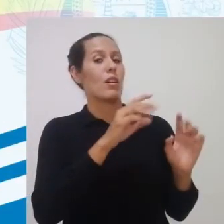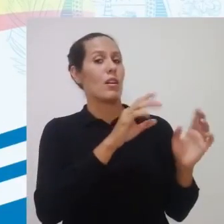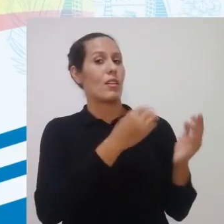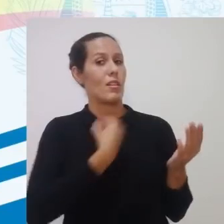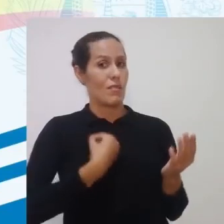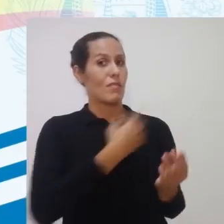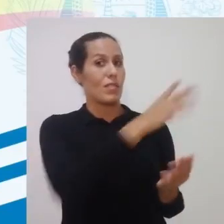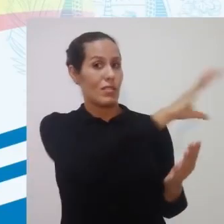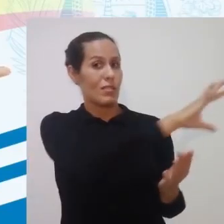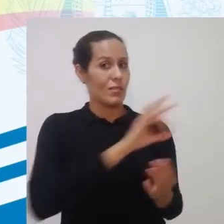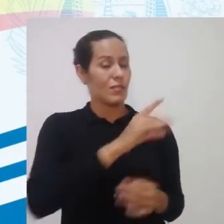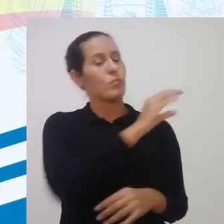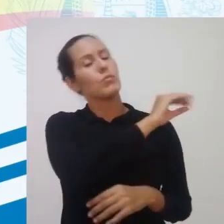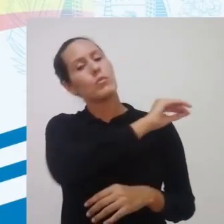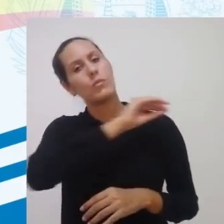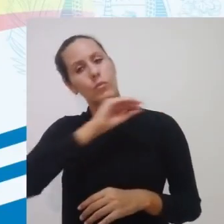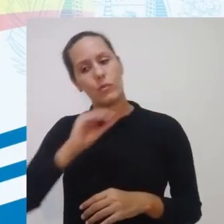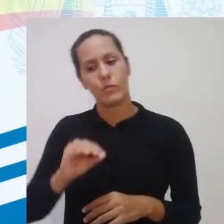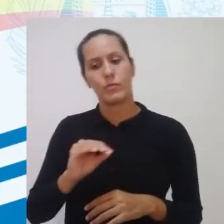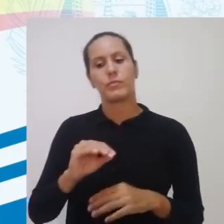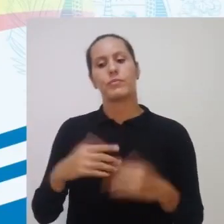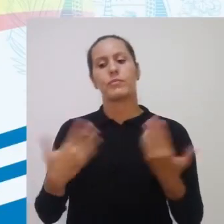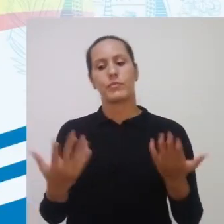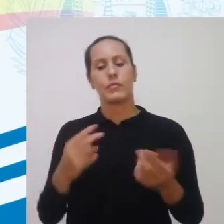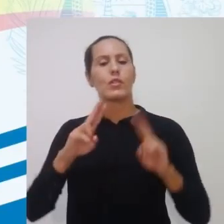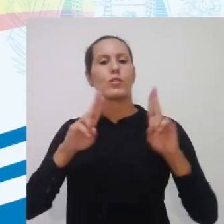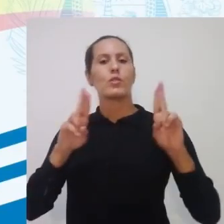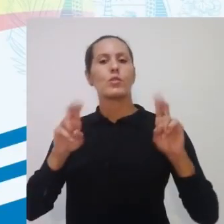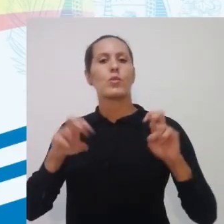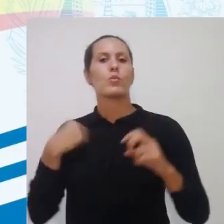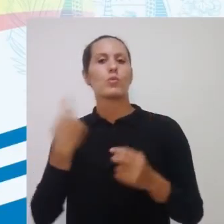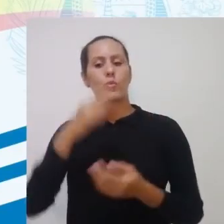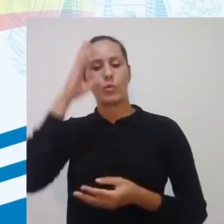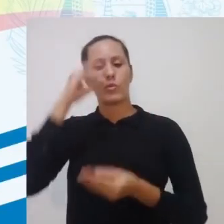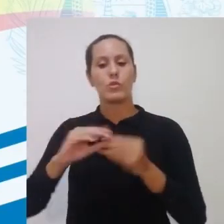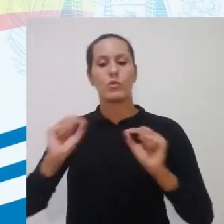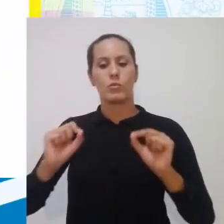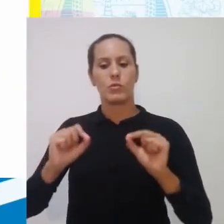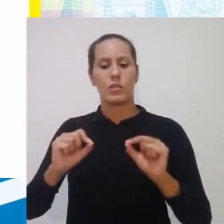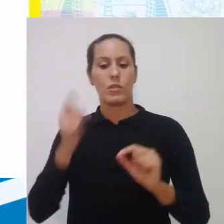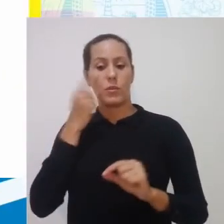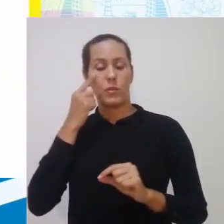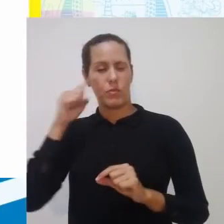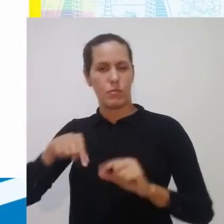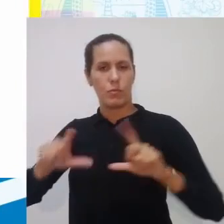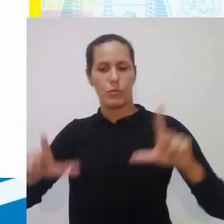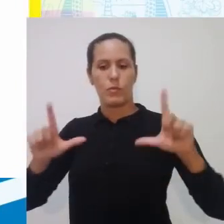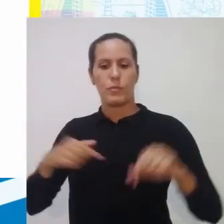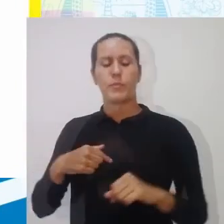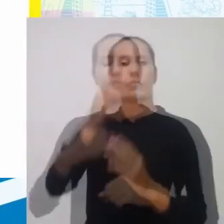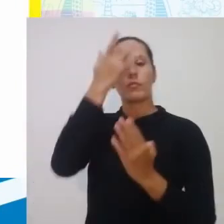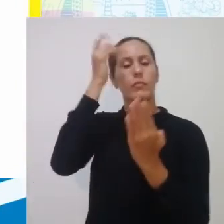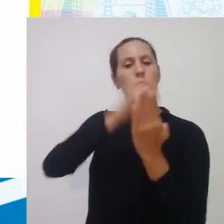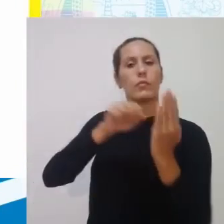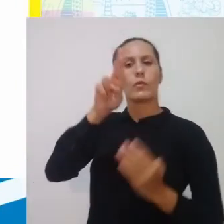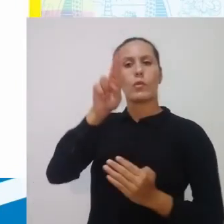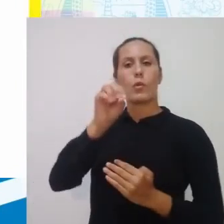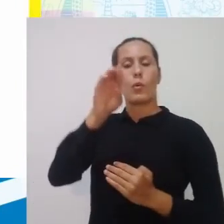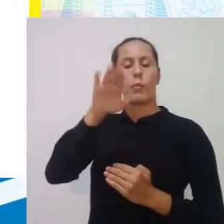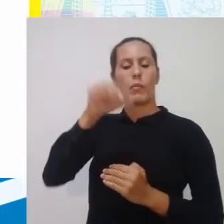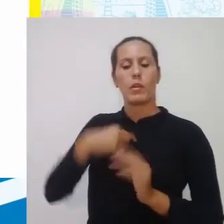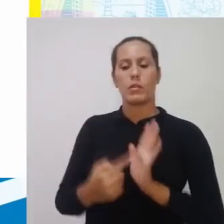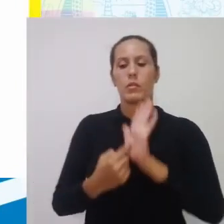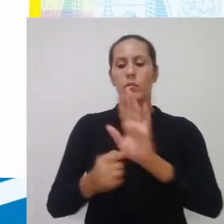aí na solução que eu encontrei para o nosso resumo sobre a Mercedes Batista. Dá uma olhada. Roberta